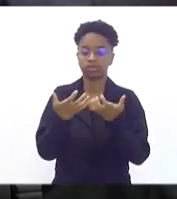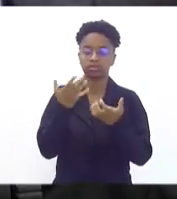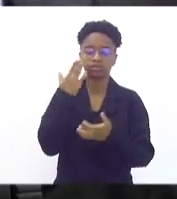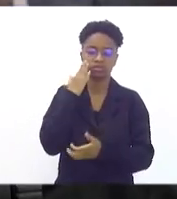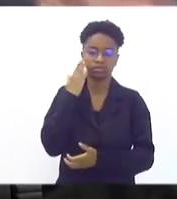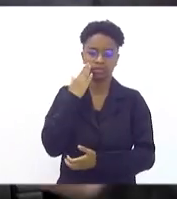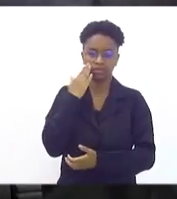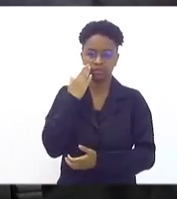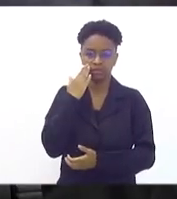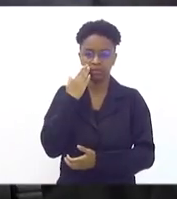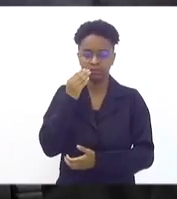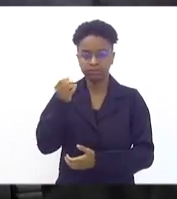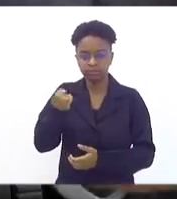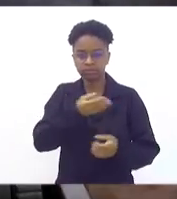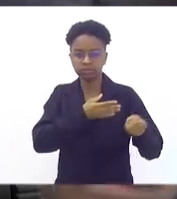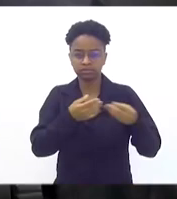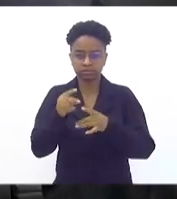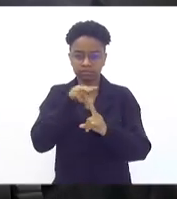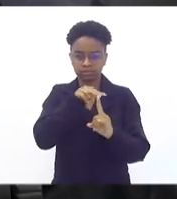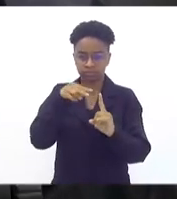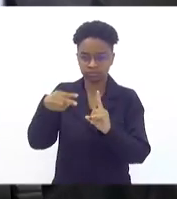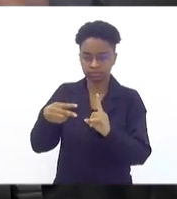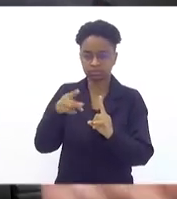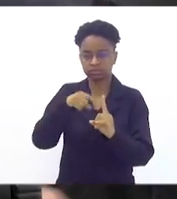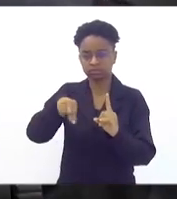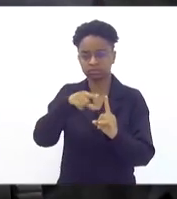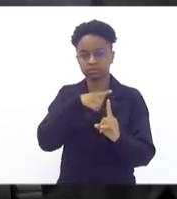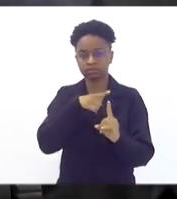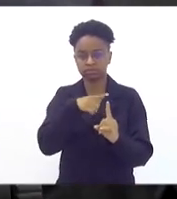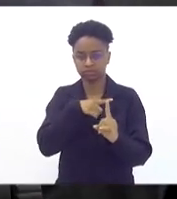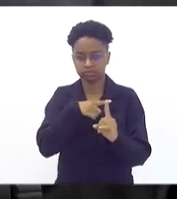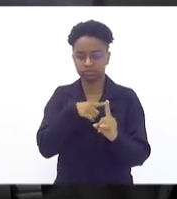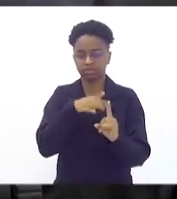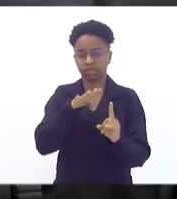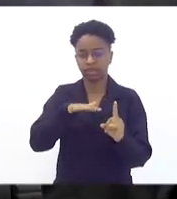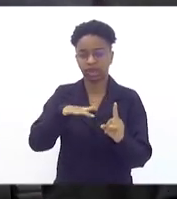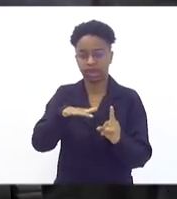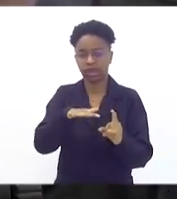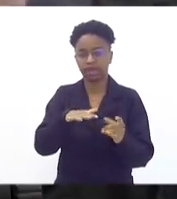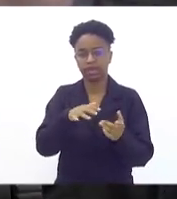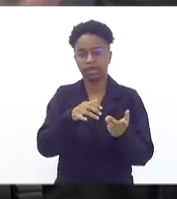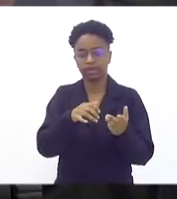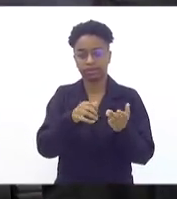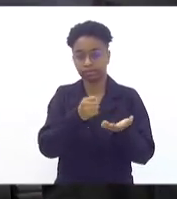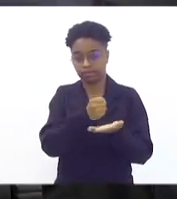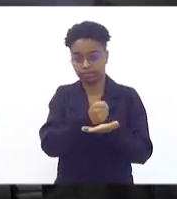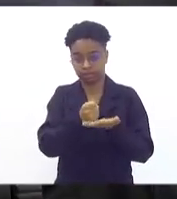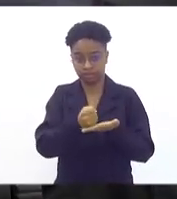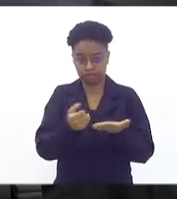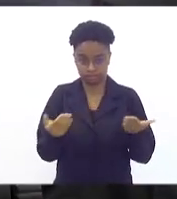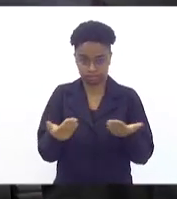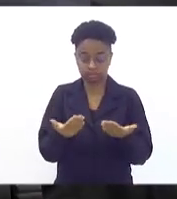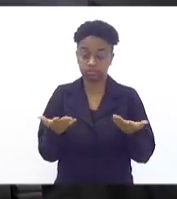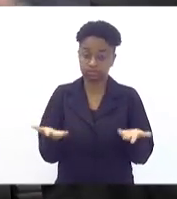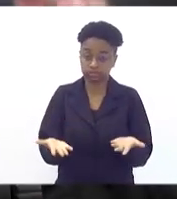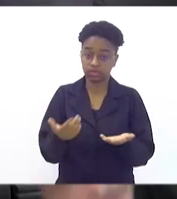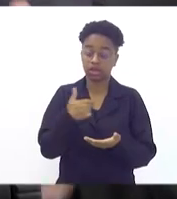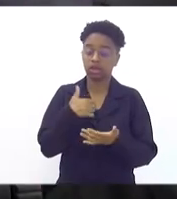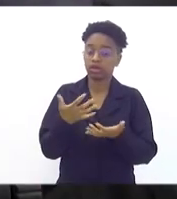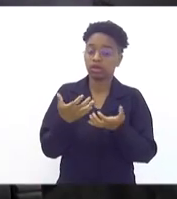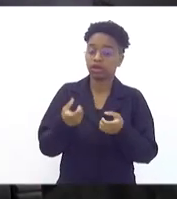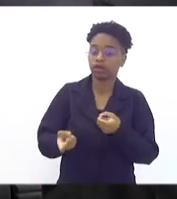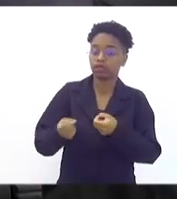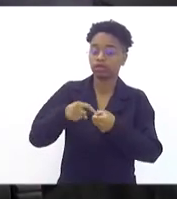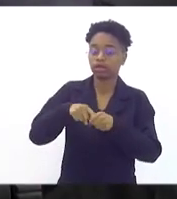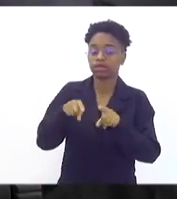as novas perspectivas que tem dessas concessões atuais de energia elétrica então não gostaria de passar por aqui sem